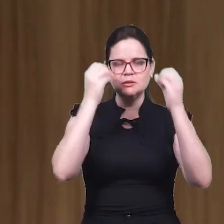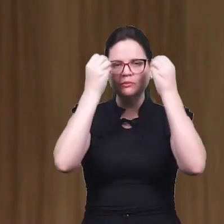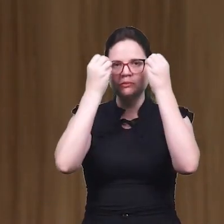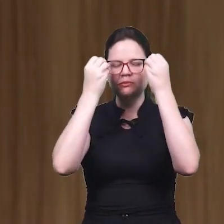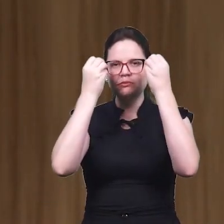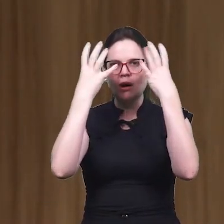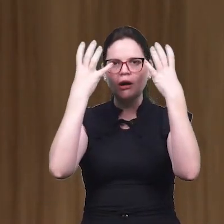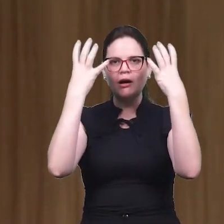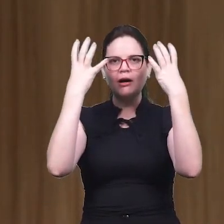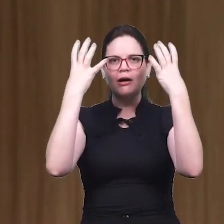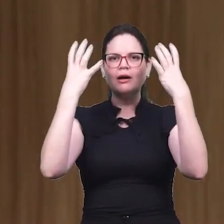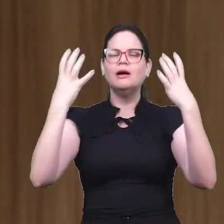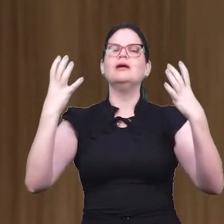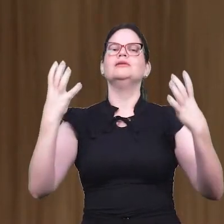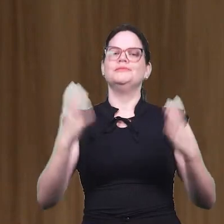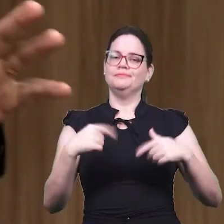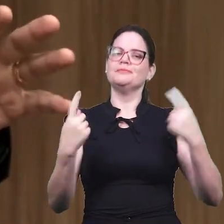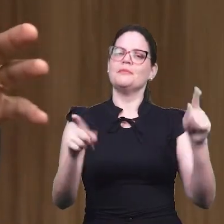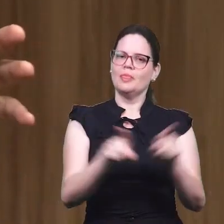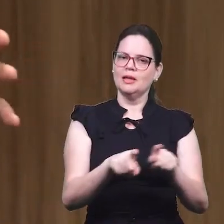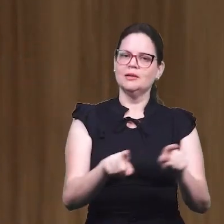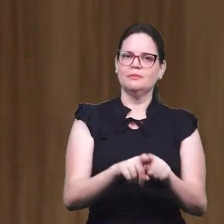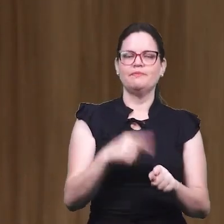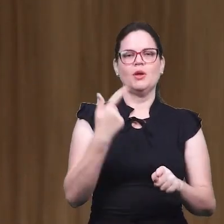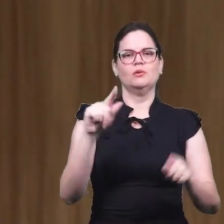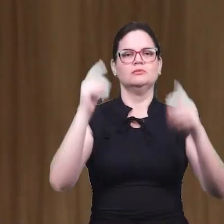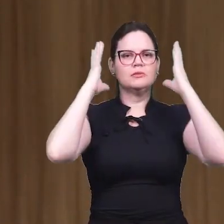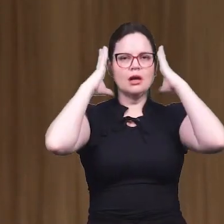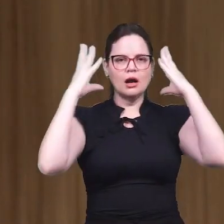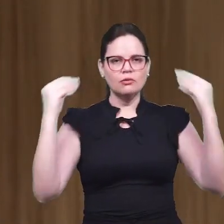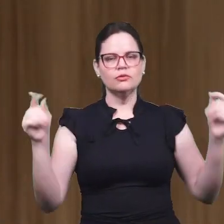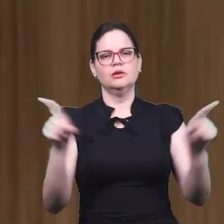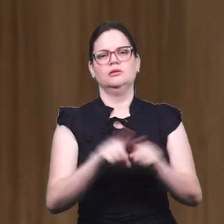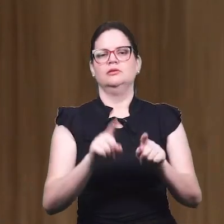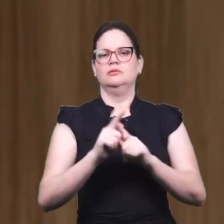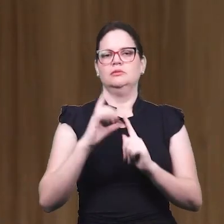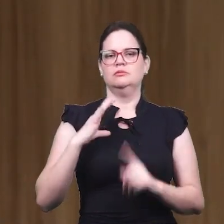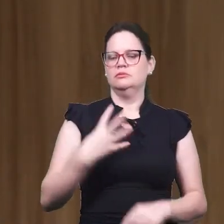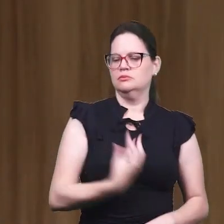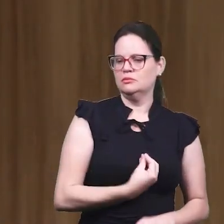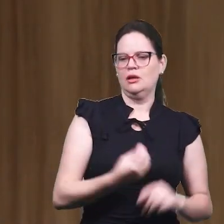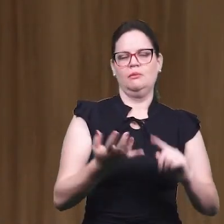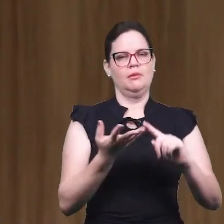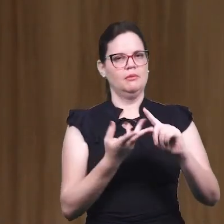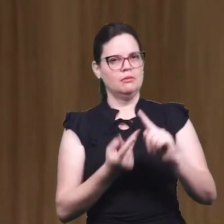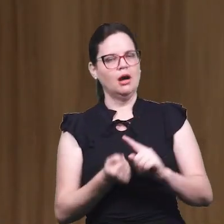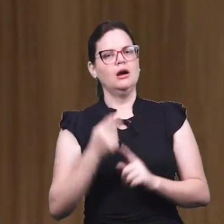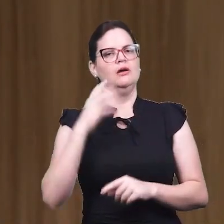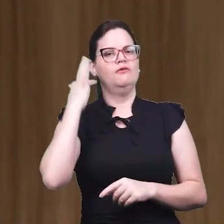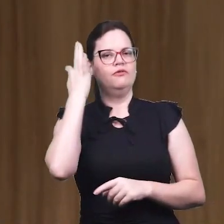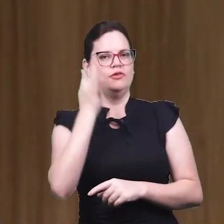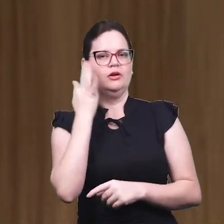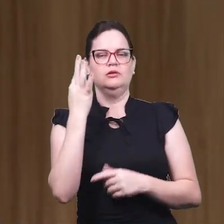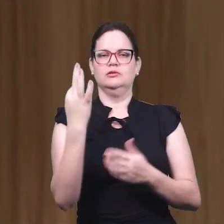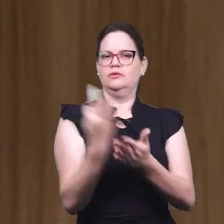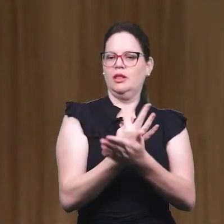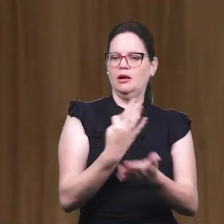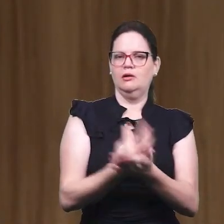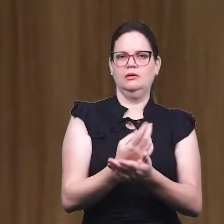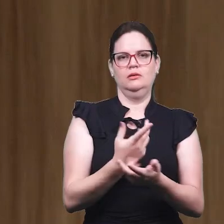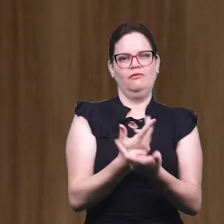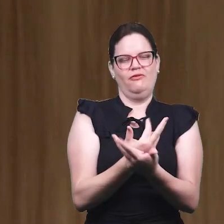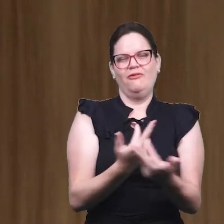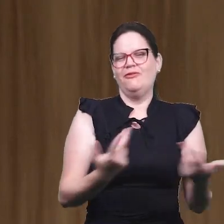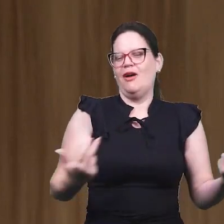vai comentar. Outros, não é? Filósofos, teólogos de eras, mesmo